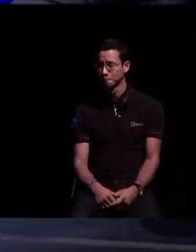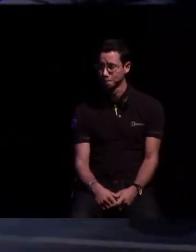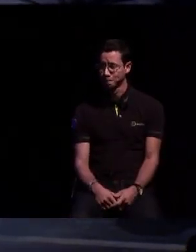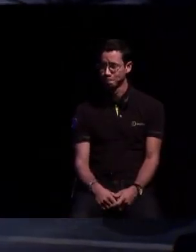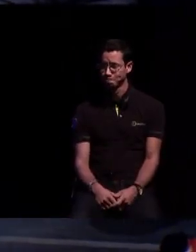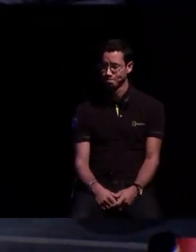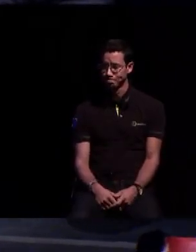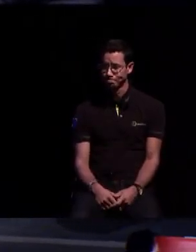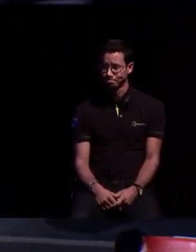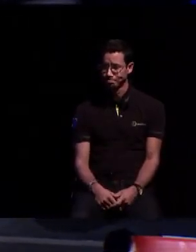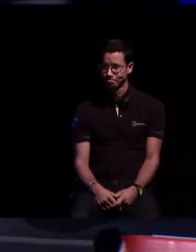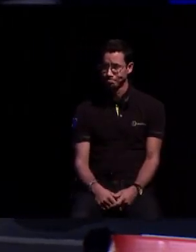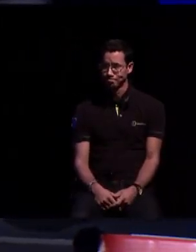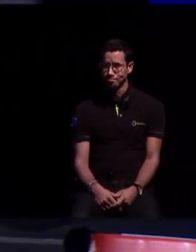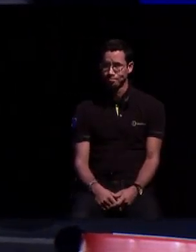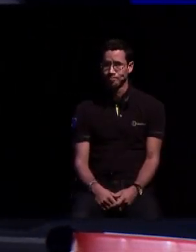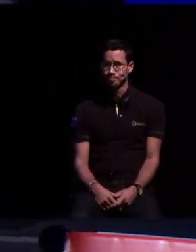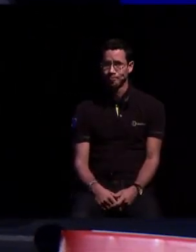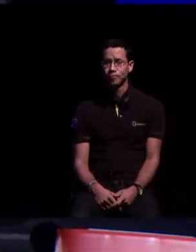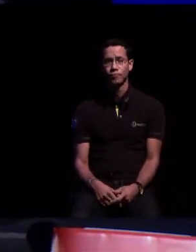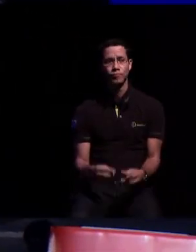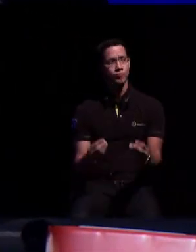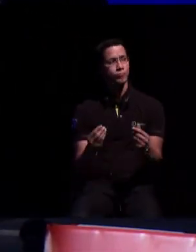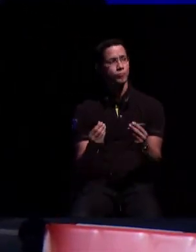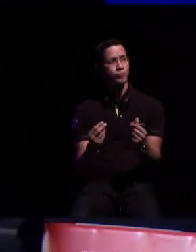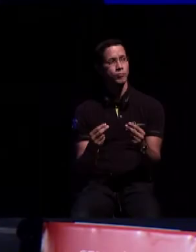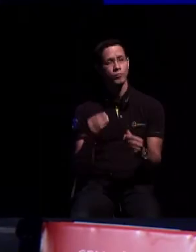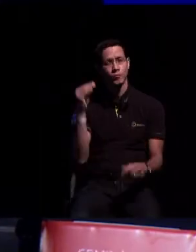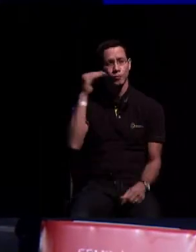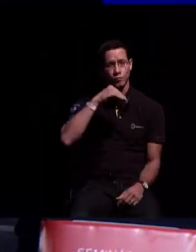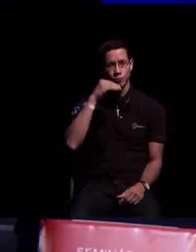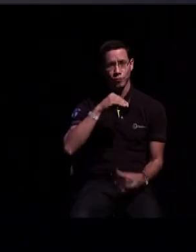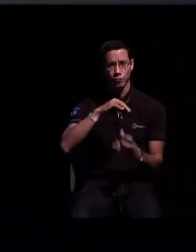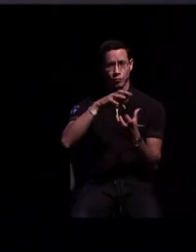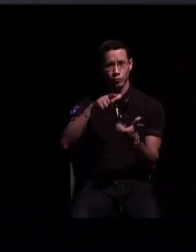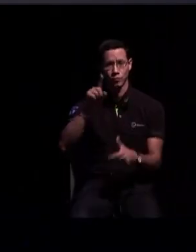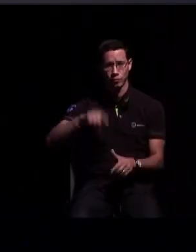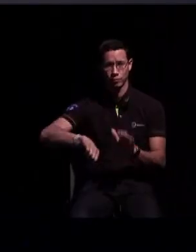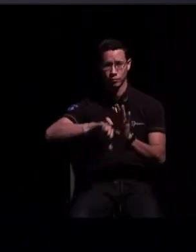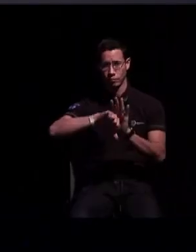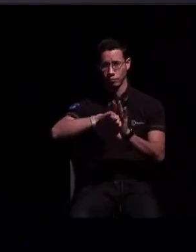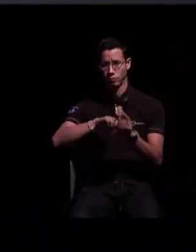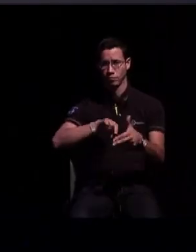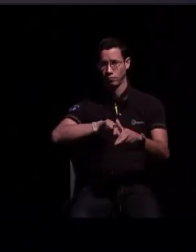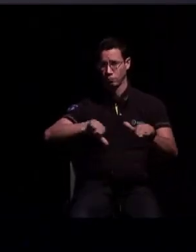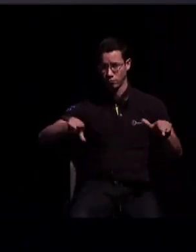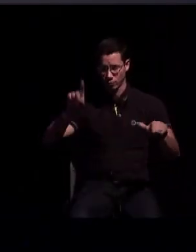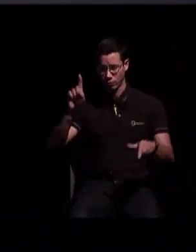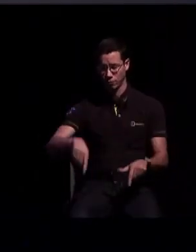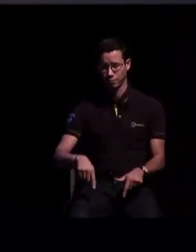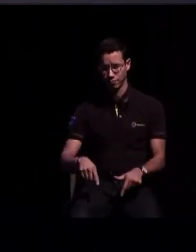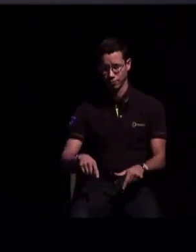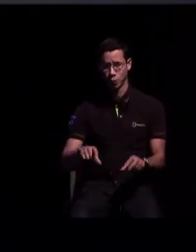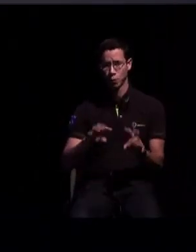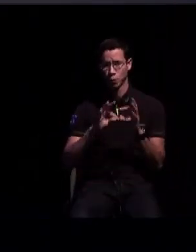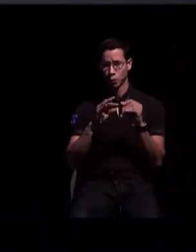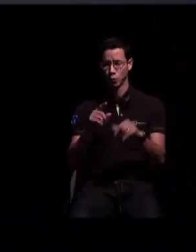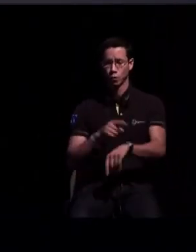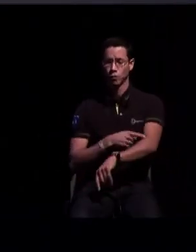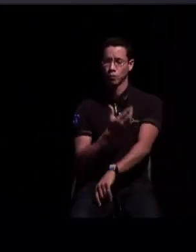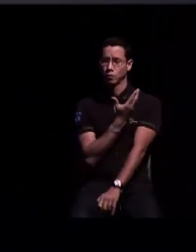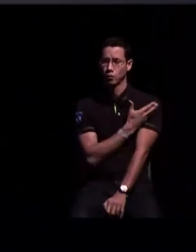Então, sufrágio universal é o que é criminalizado, né? Então, quer dizer, todo o racismo com as